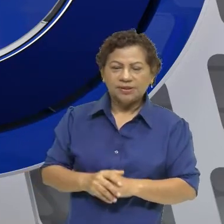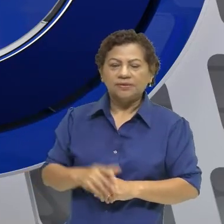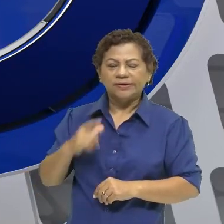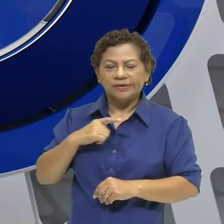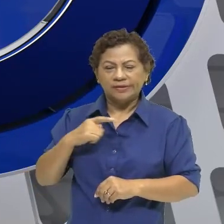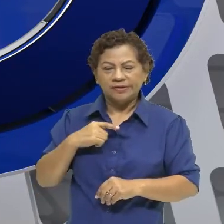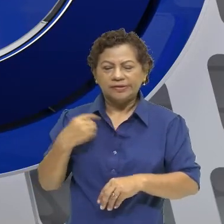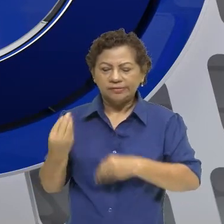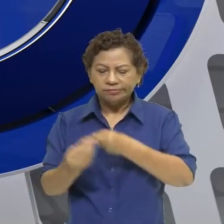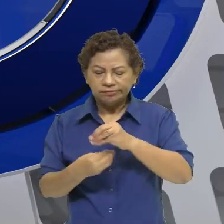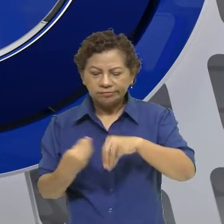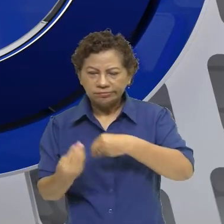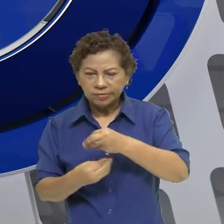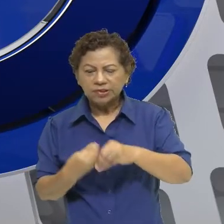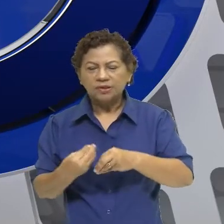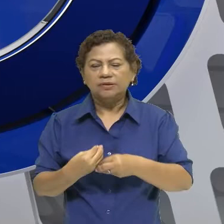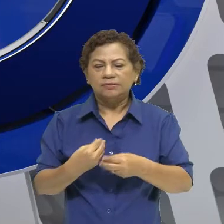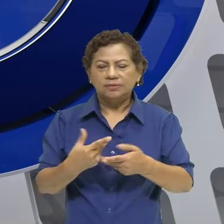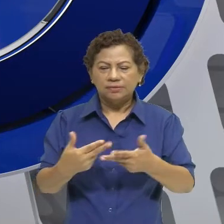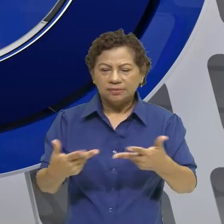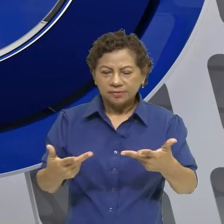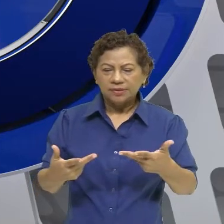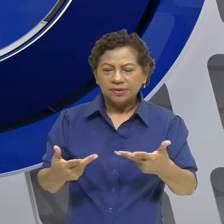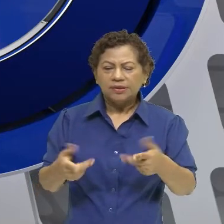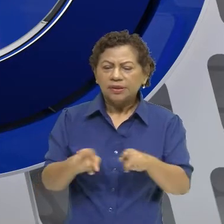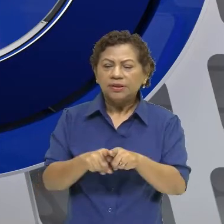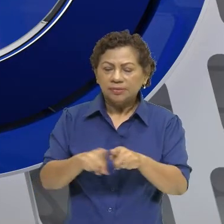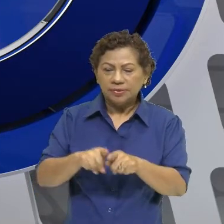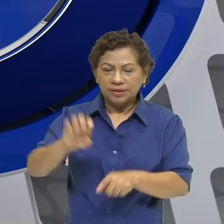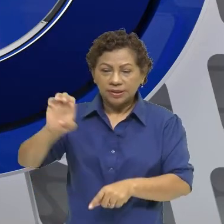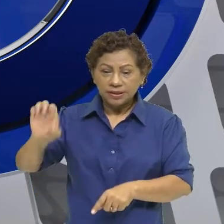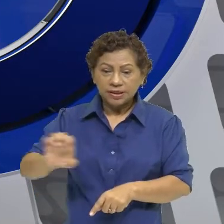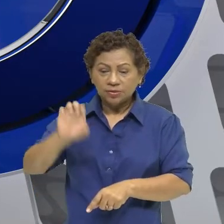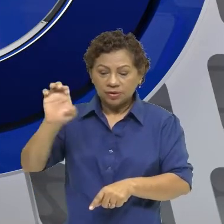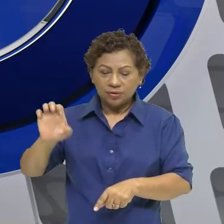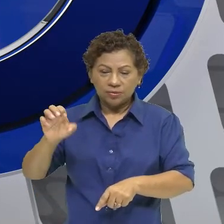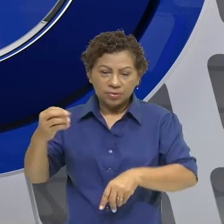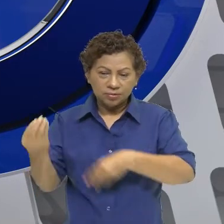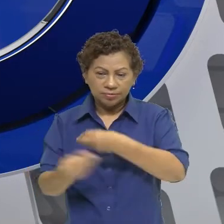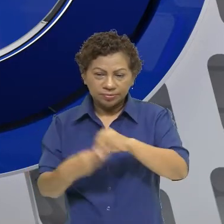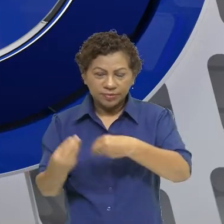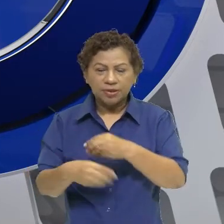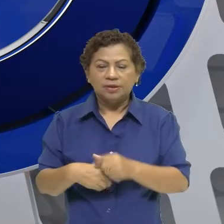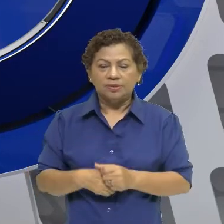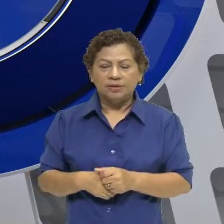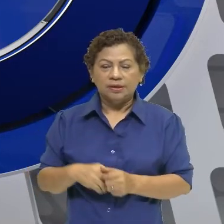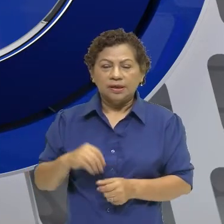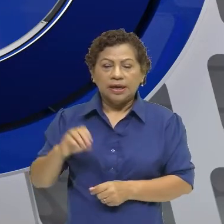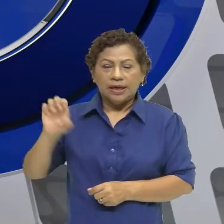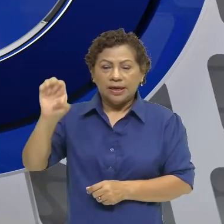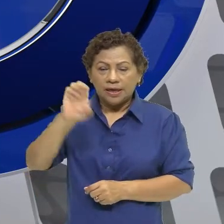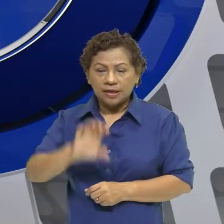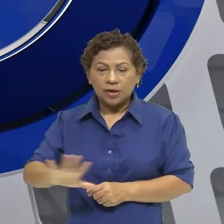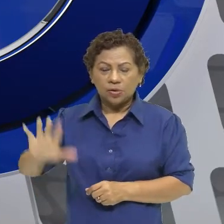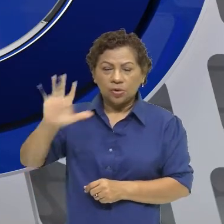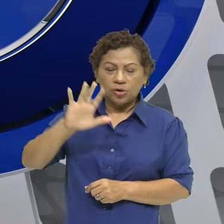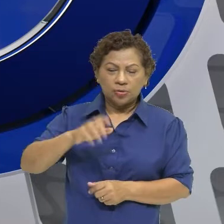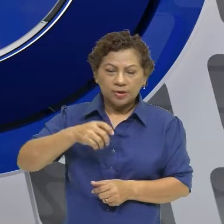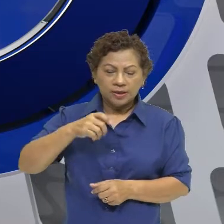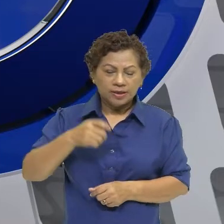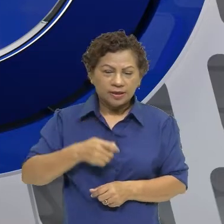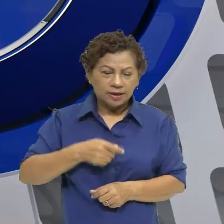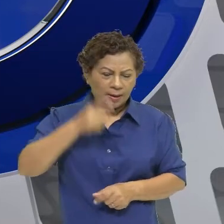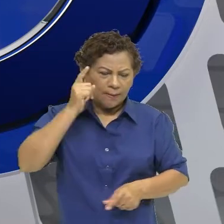influência africana e a gente teve influência europeia. Os europeus queriam impor a cultura deles. Aí o que eles